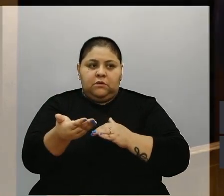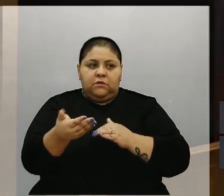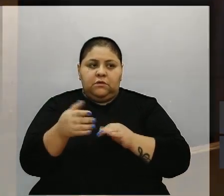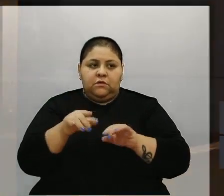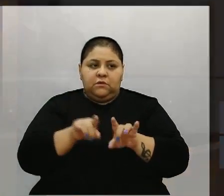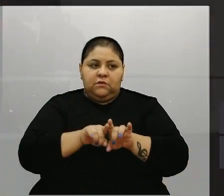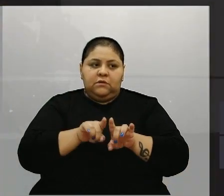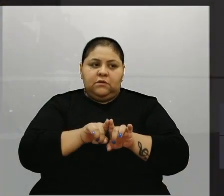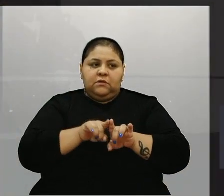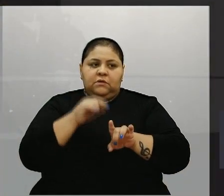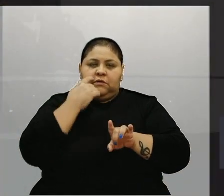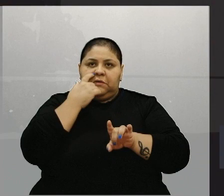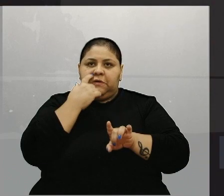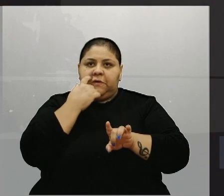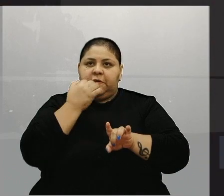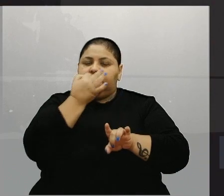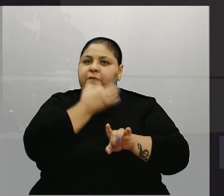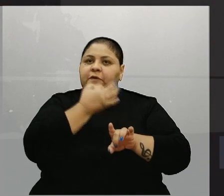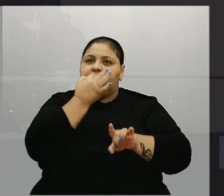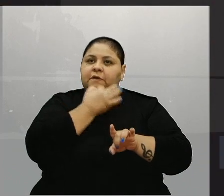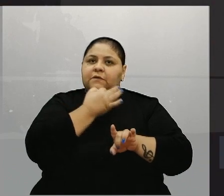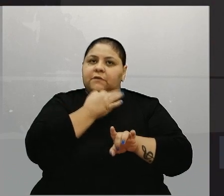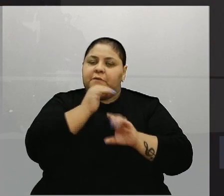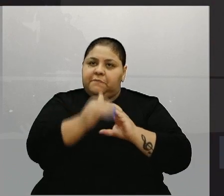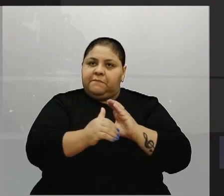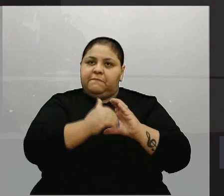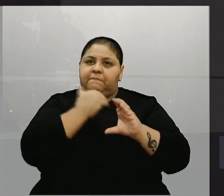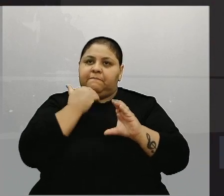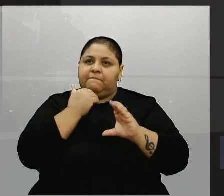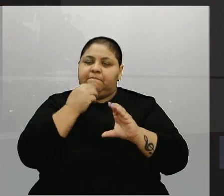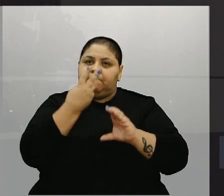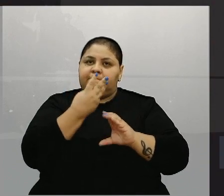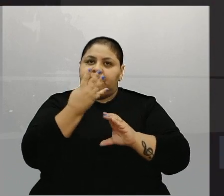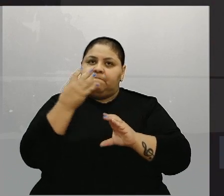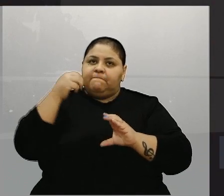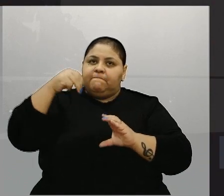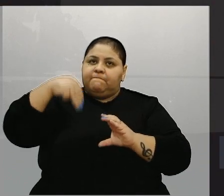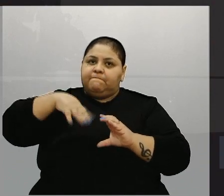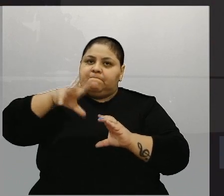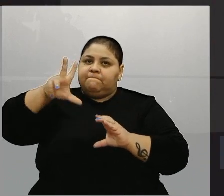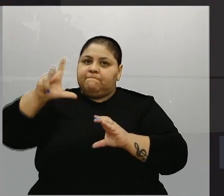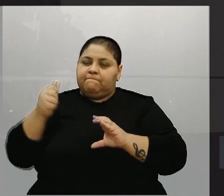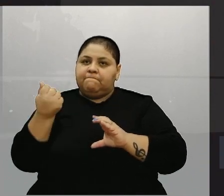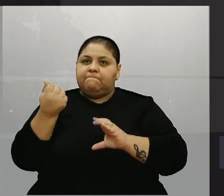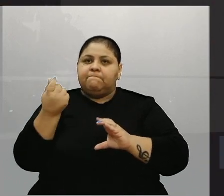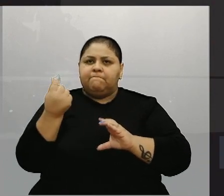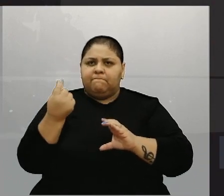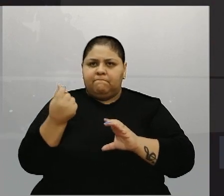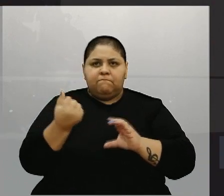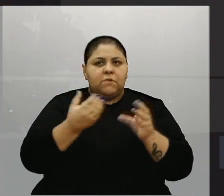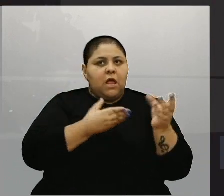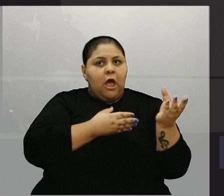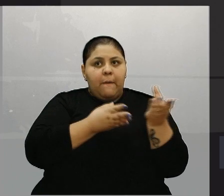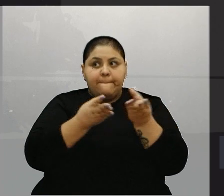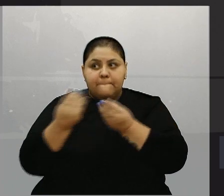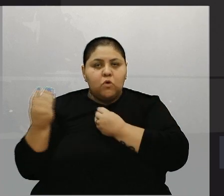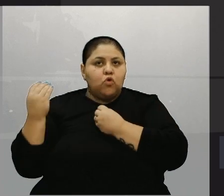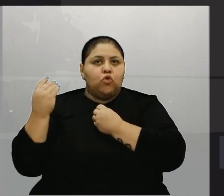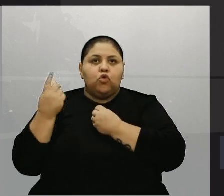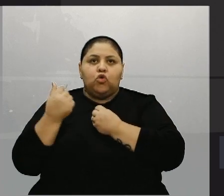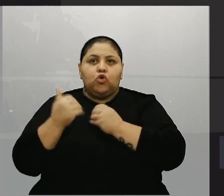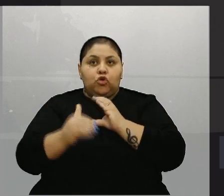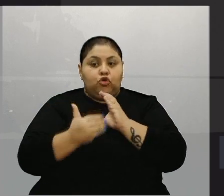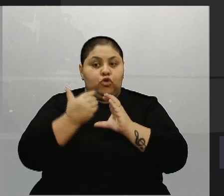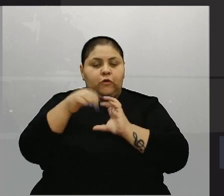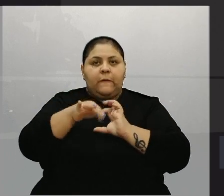desses parlamentares em Caxias, este ano está entrando mais de 34 milhões de reais. É muito dinheiro entrando em